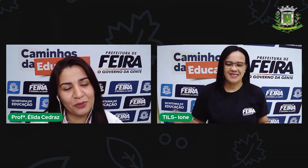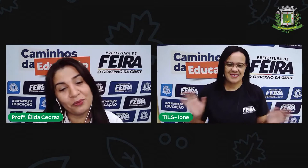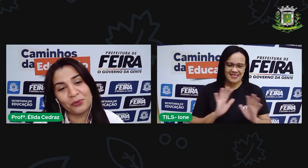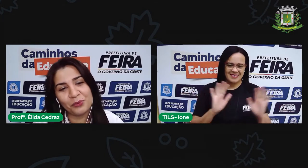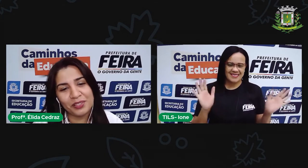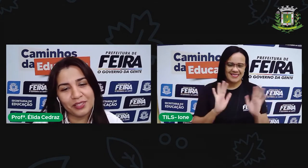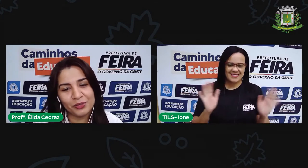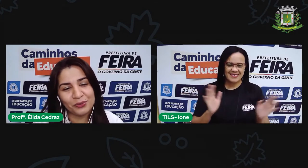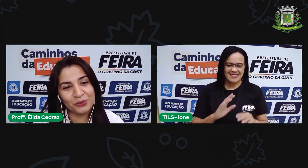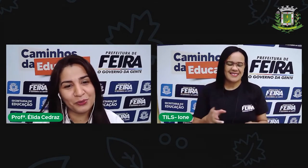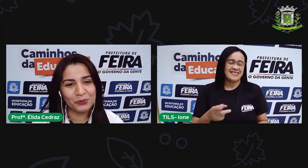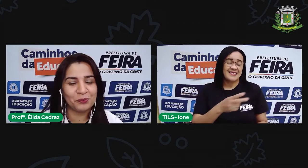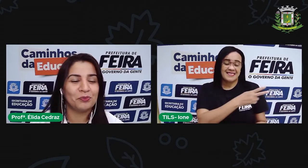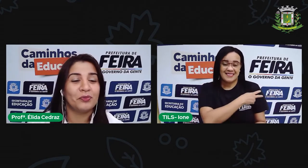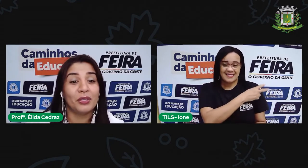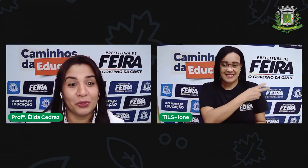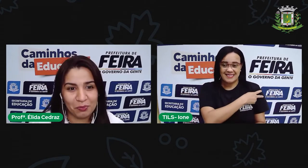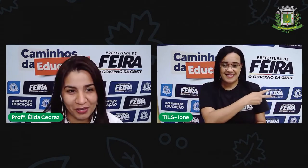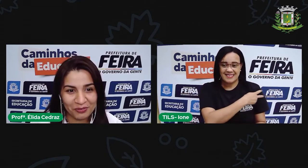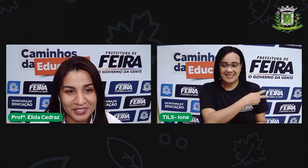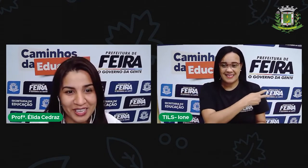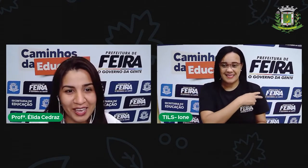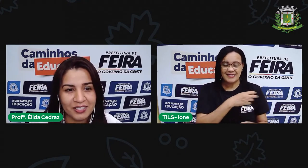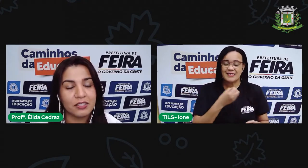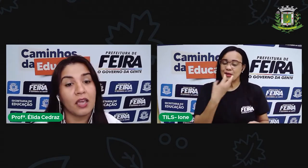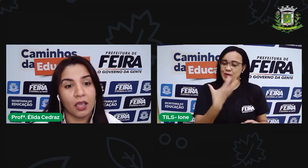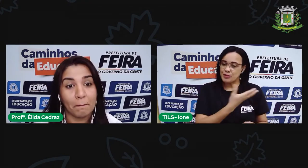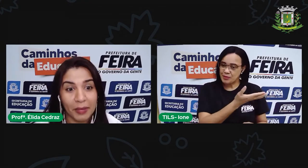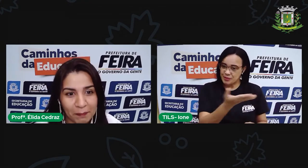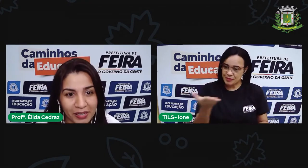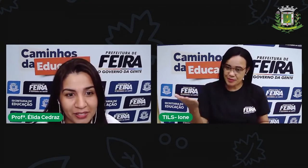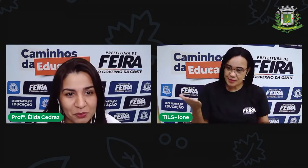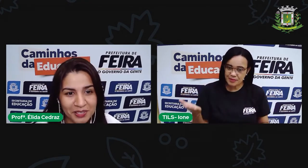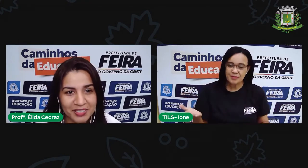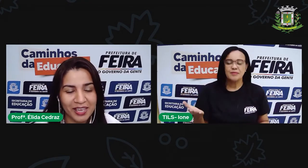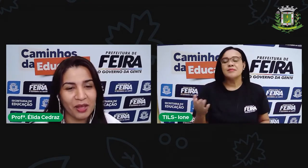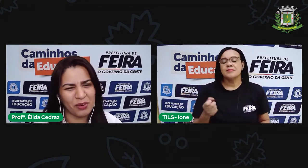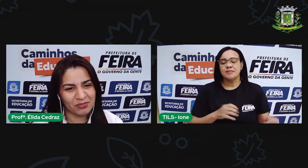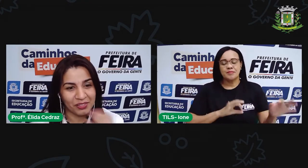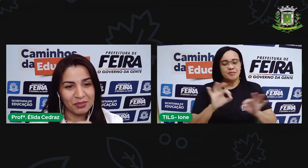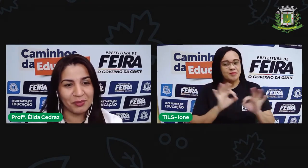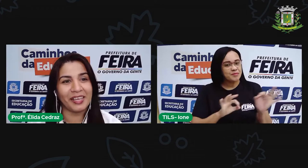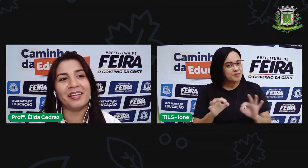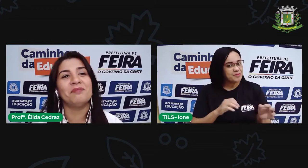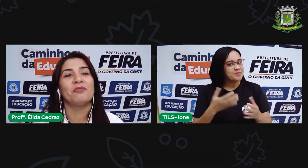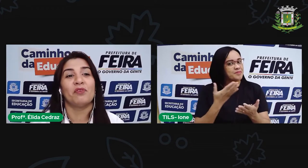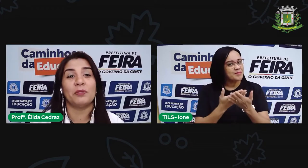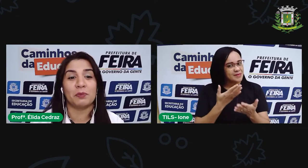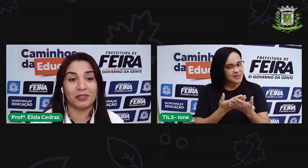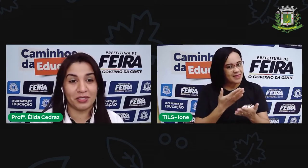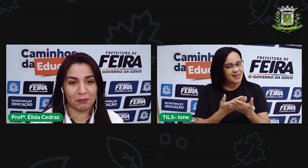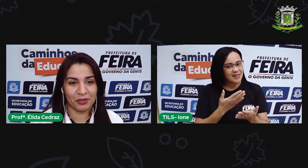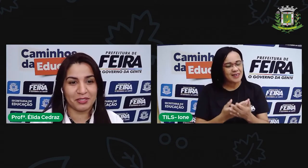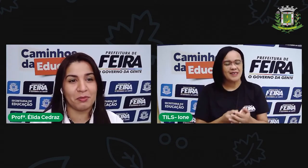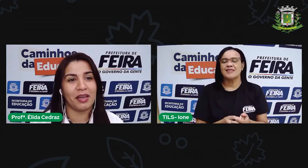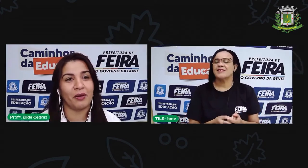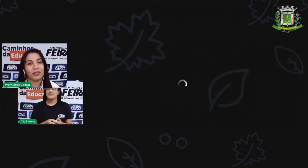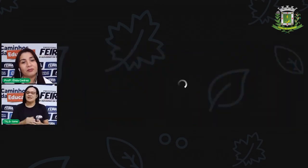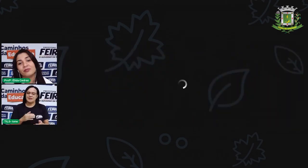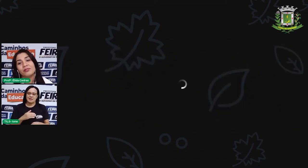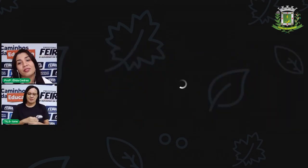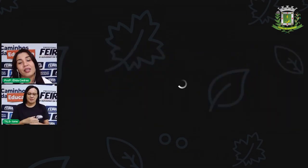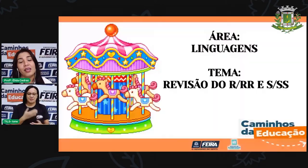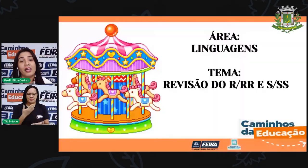Olá, segundo ano! Tudo bem com vocês? E aí, preparados para essa aula? Vamos lá? Vamos para a nossa próxima